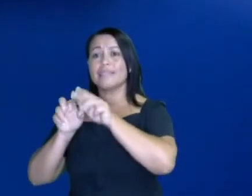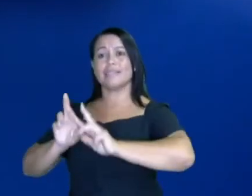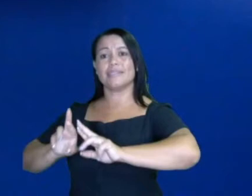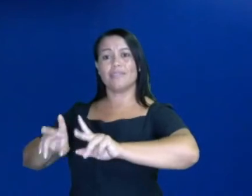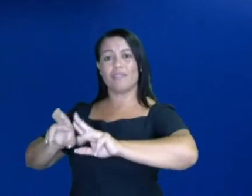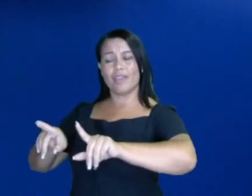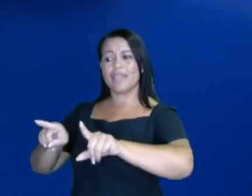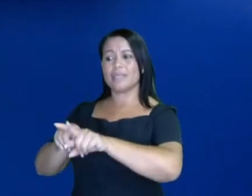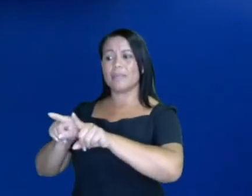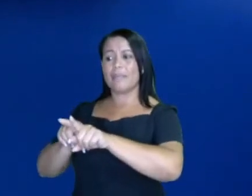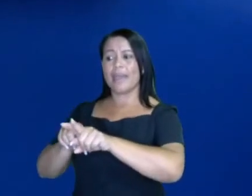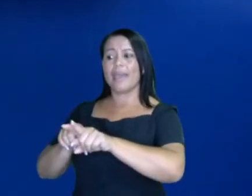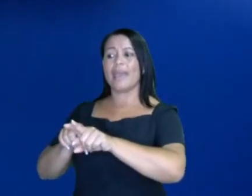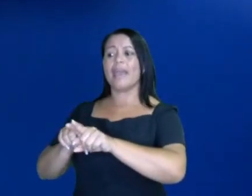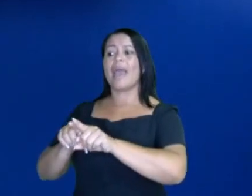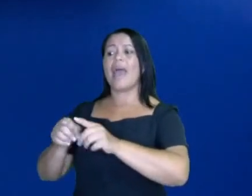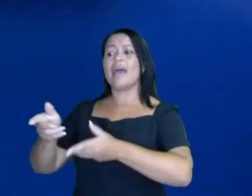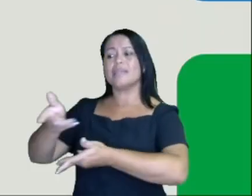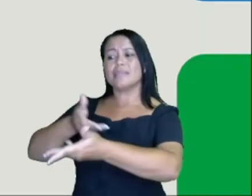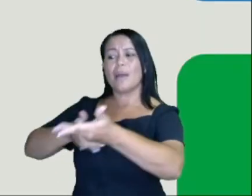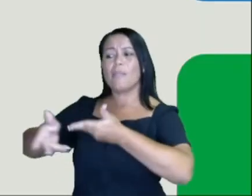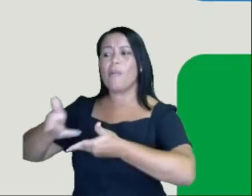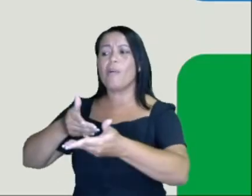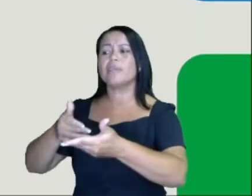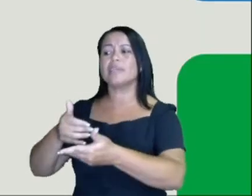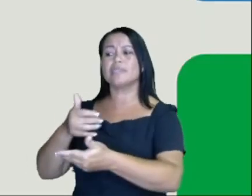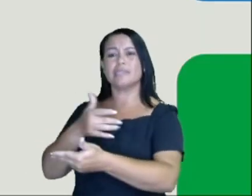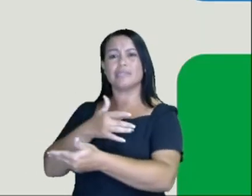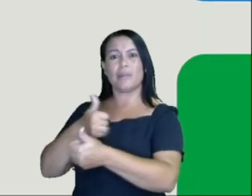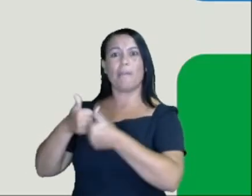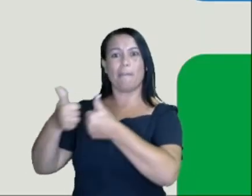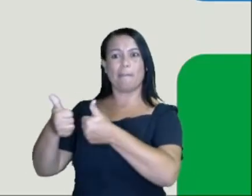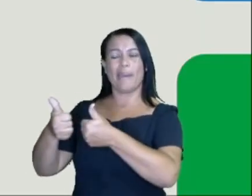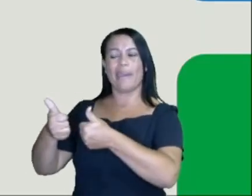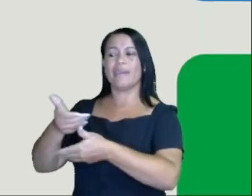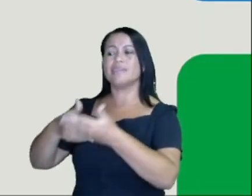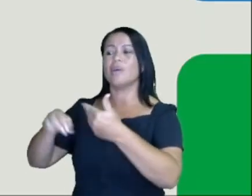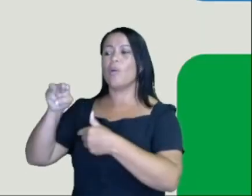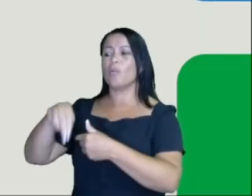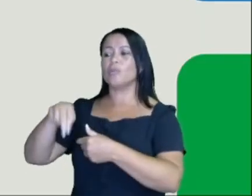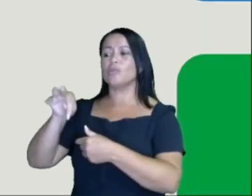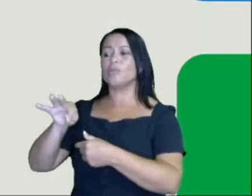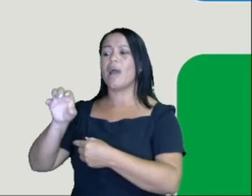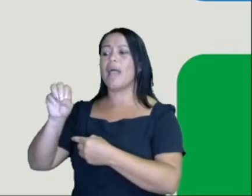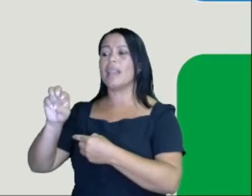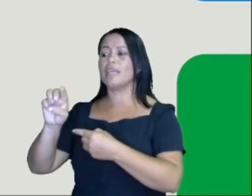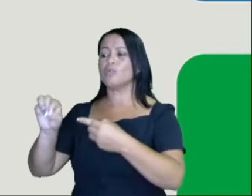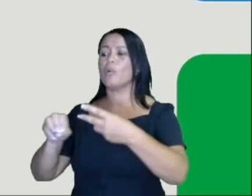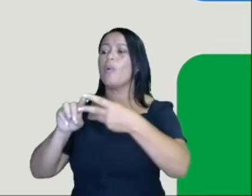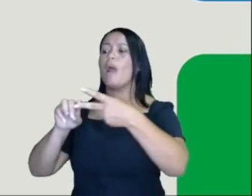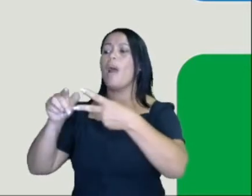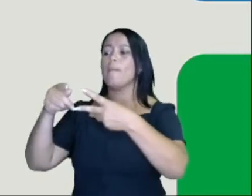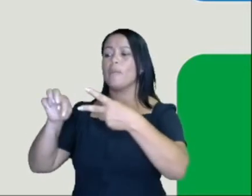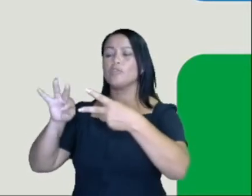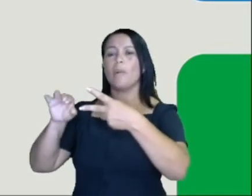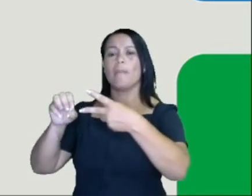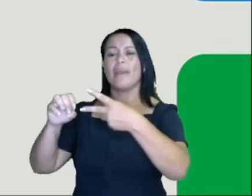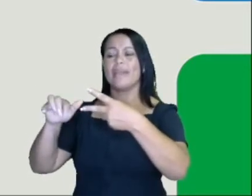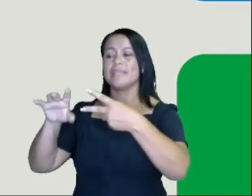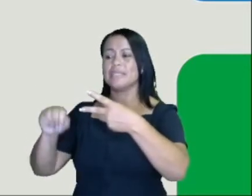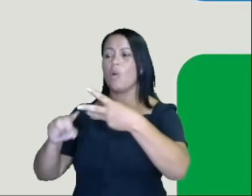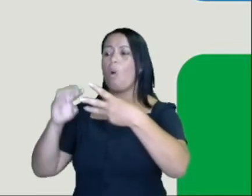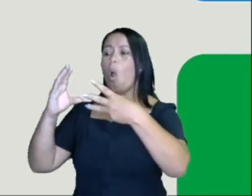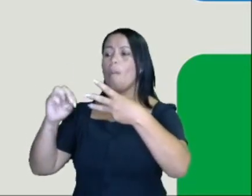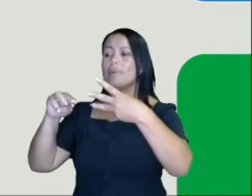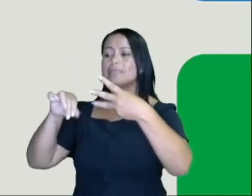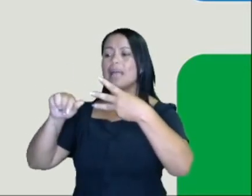as harmônicas em que ambos estão bem, são o mutualismo, a protocooperação, o